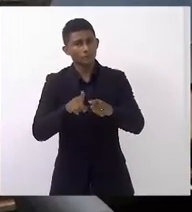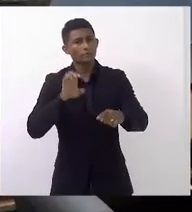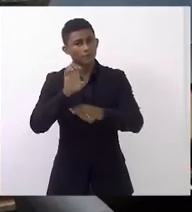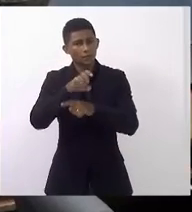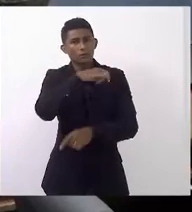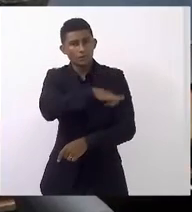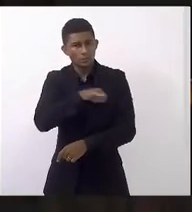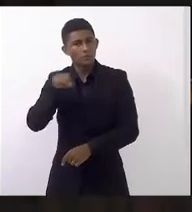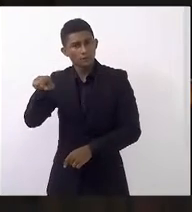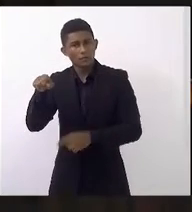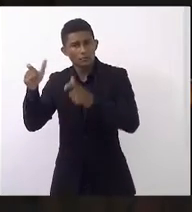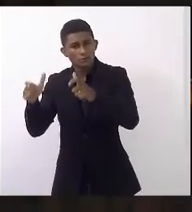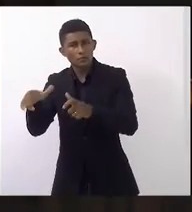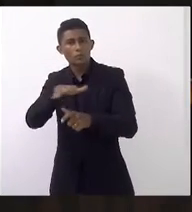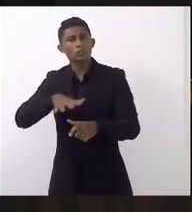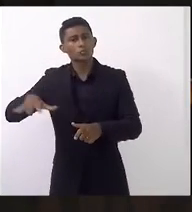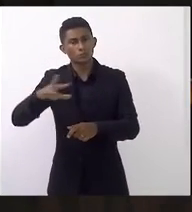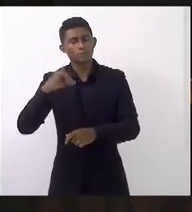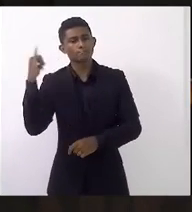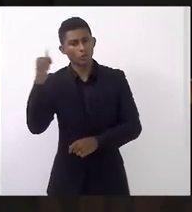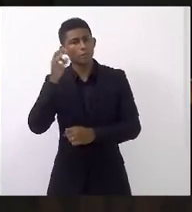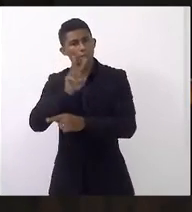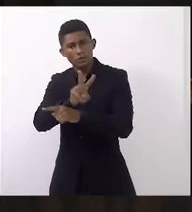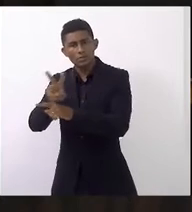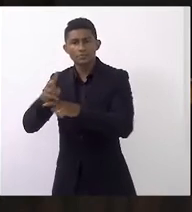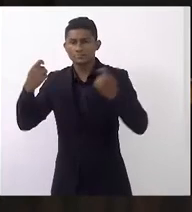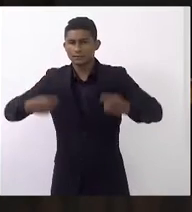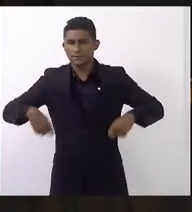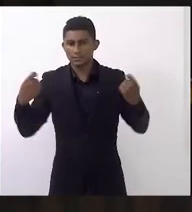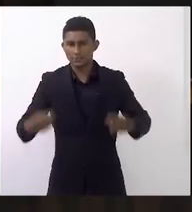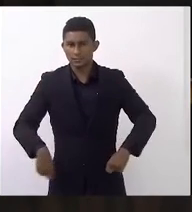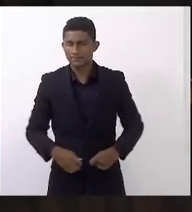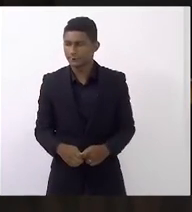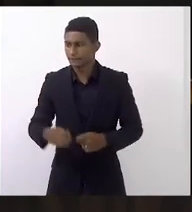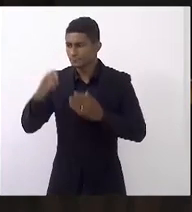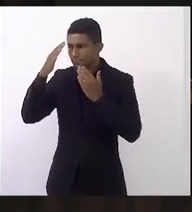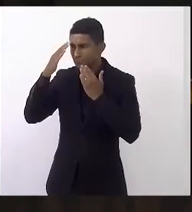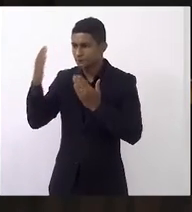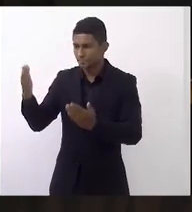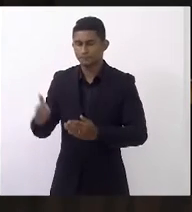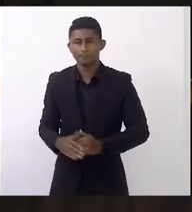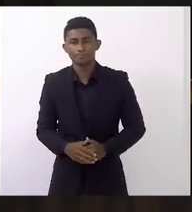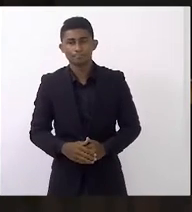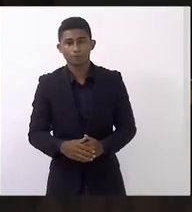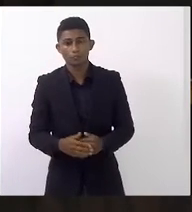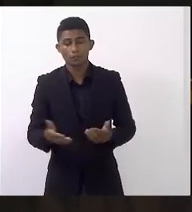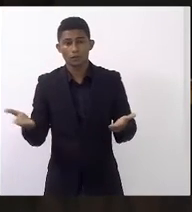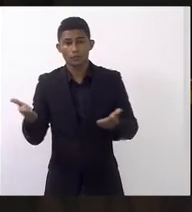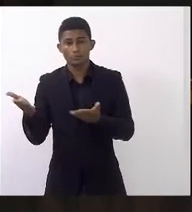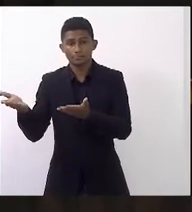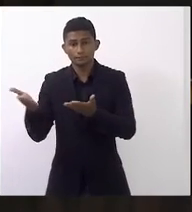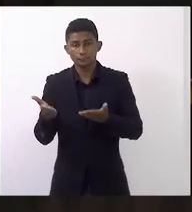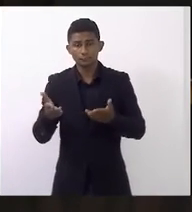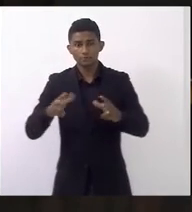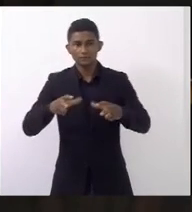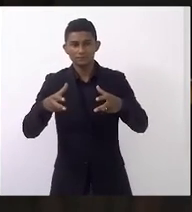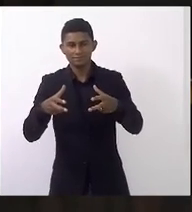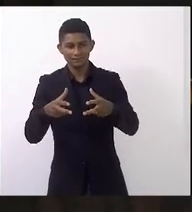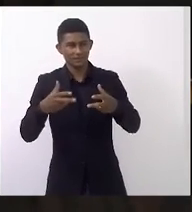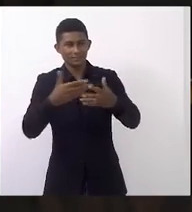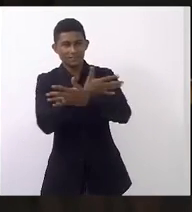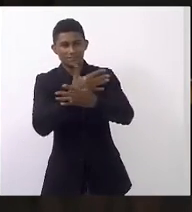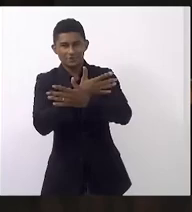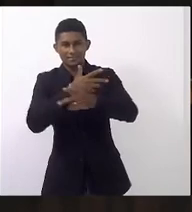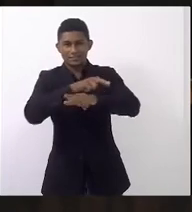Obrigado, deputado. Para emitir pelos parecer pelos assuntos municipais, deputado Carlos Macedo.